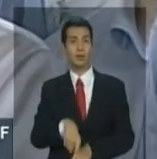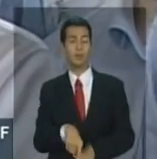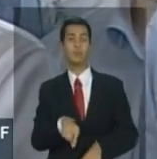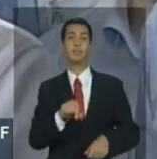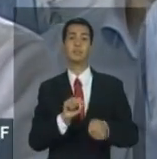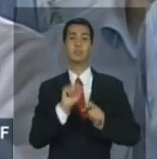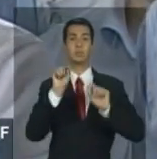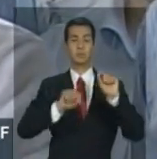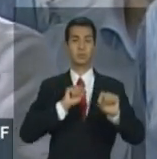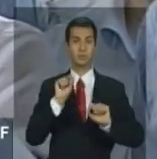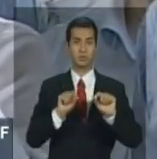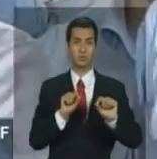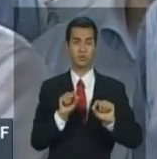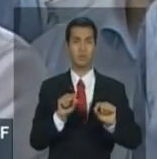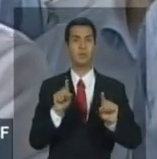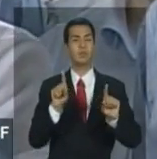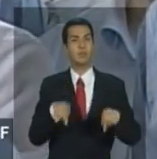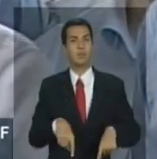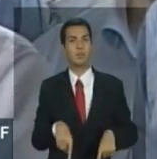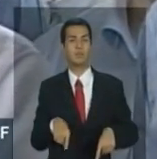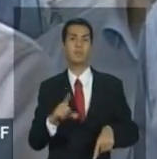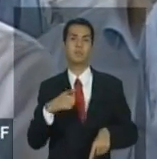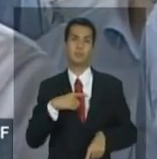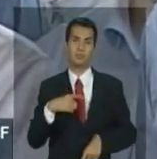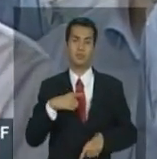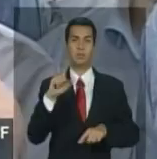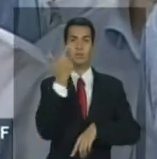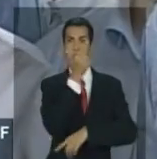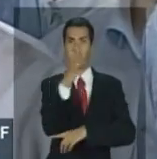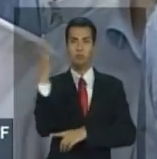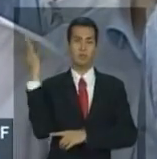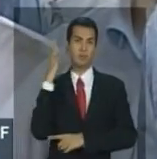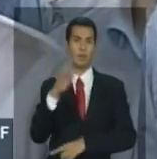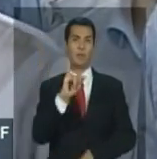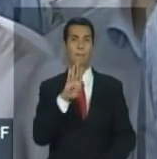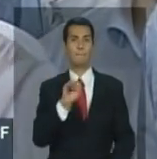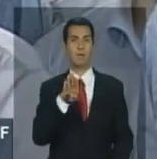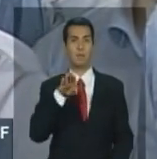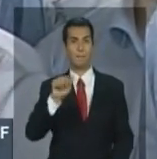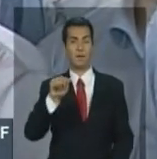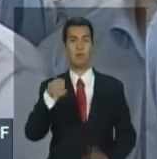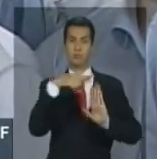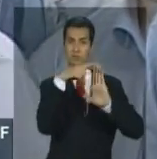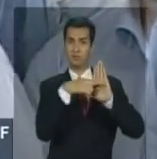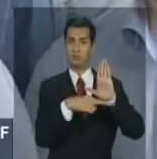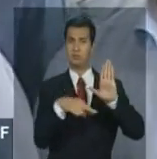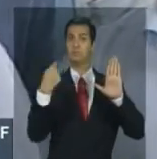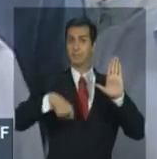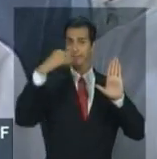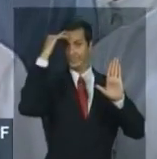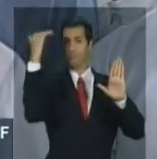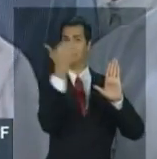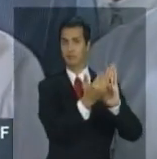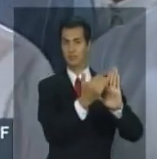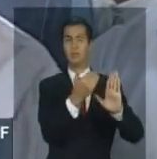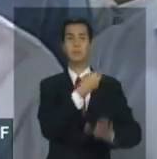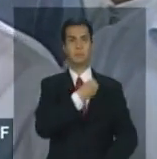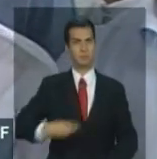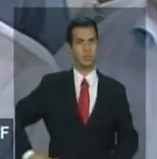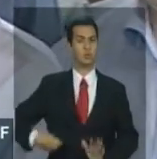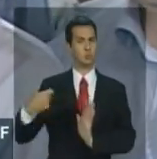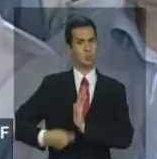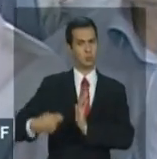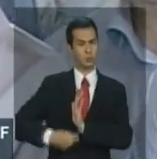atender os requisitos ambientais impostos pelo IBAMA. O ministro foi enfático nisso, eu